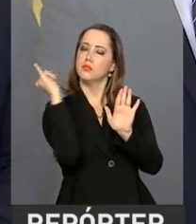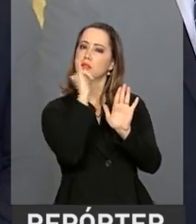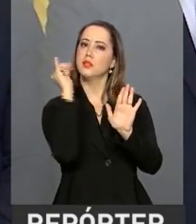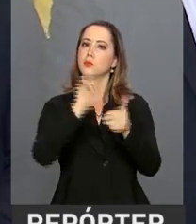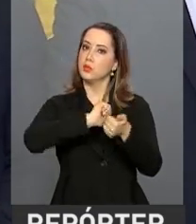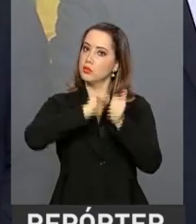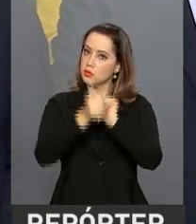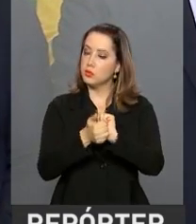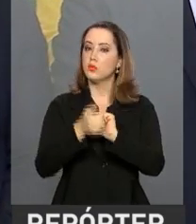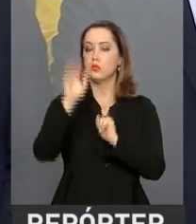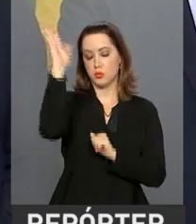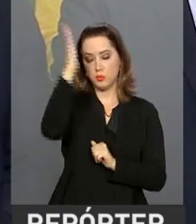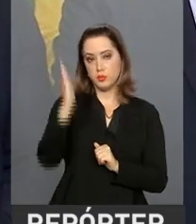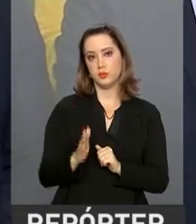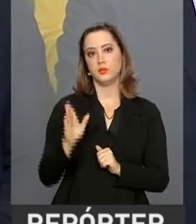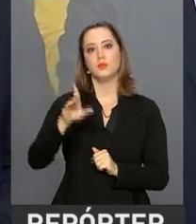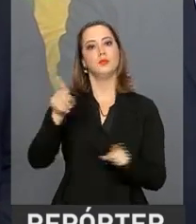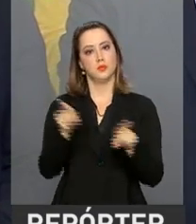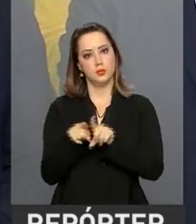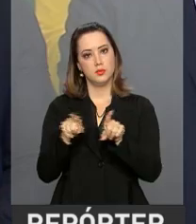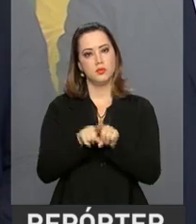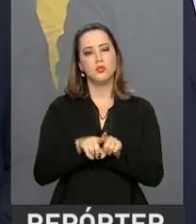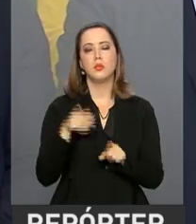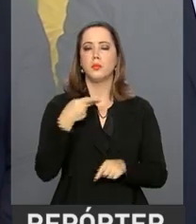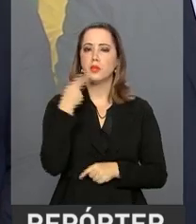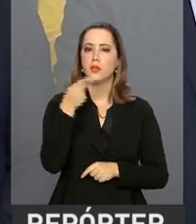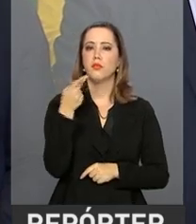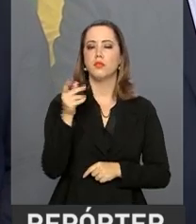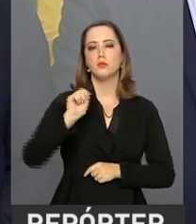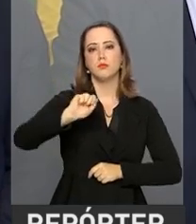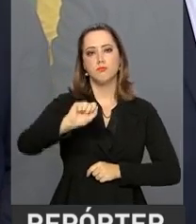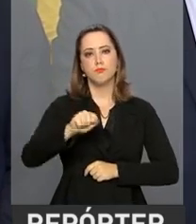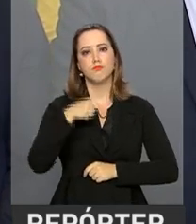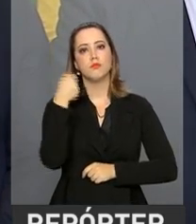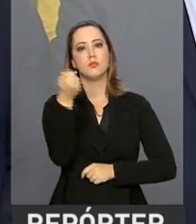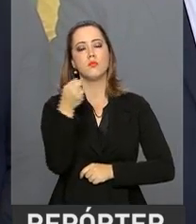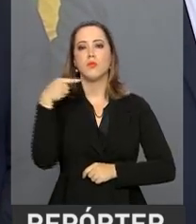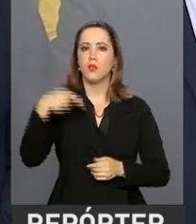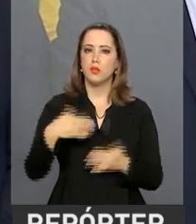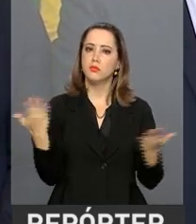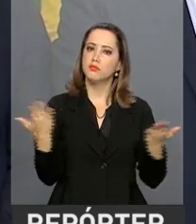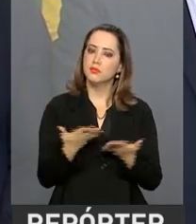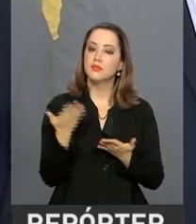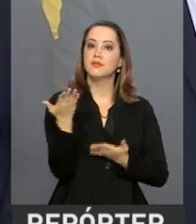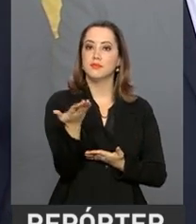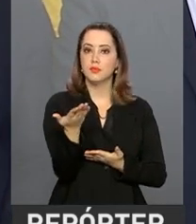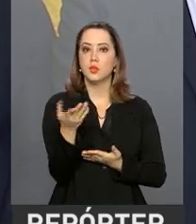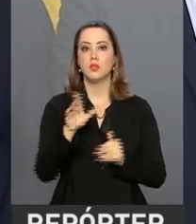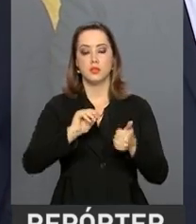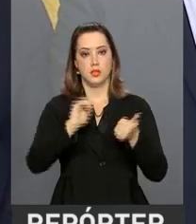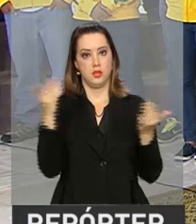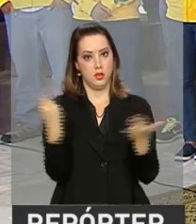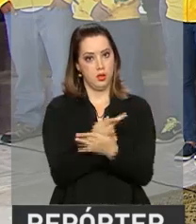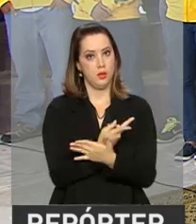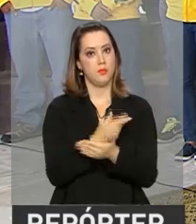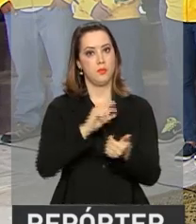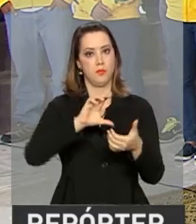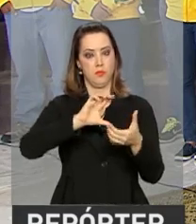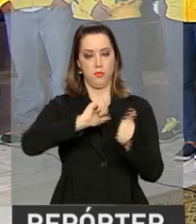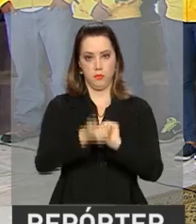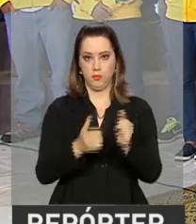Brasil mas também quero registrar a simbologia deste momento em que se dão as Olimpíadas no Rio de